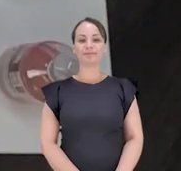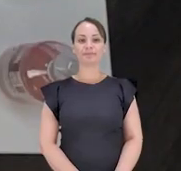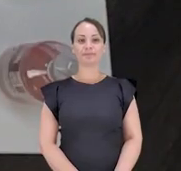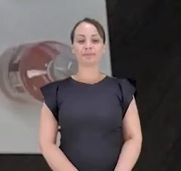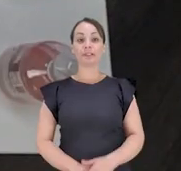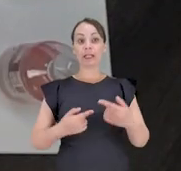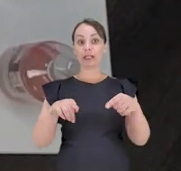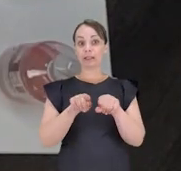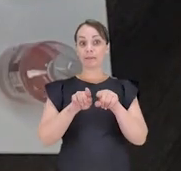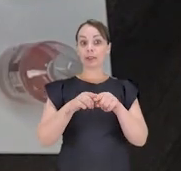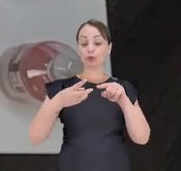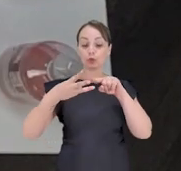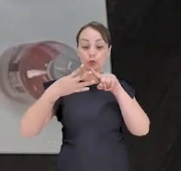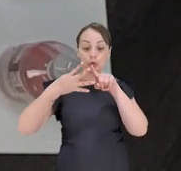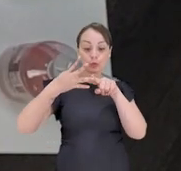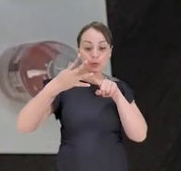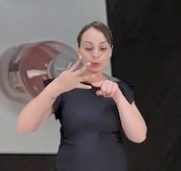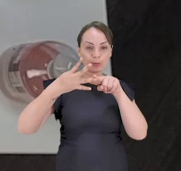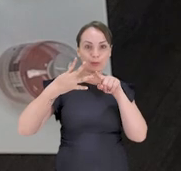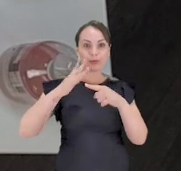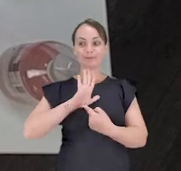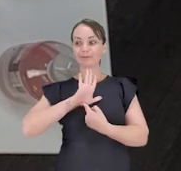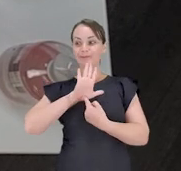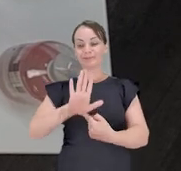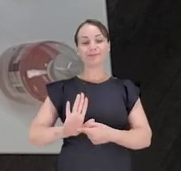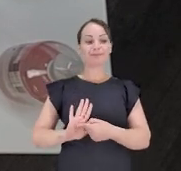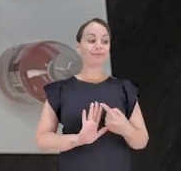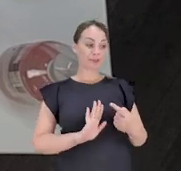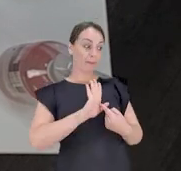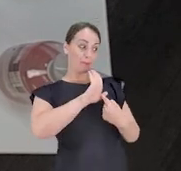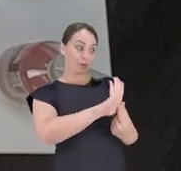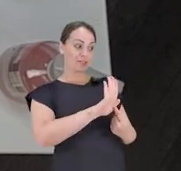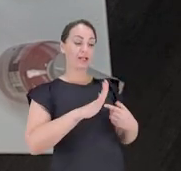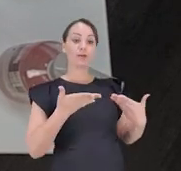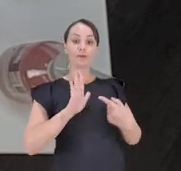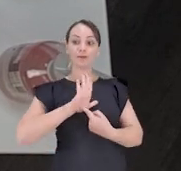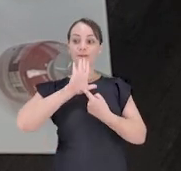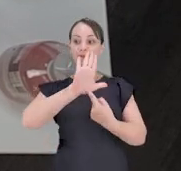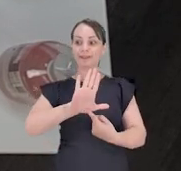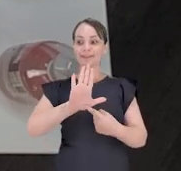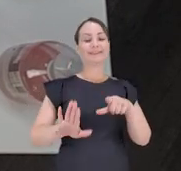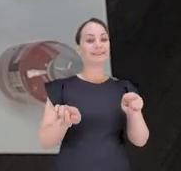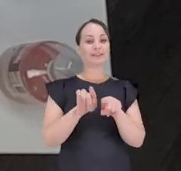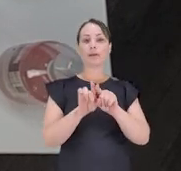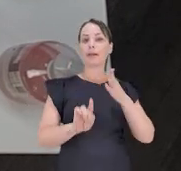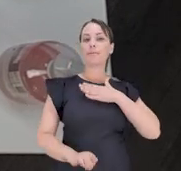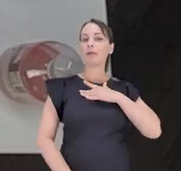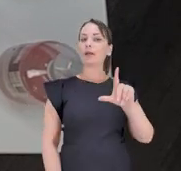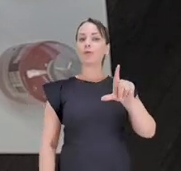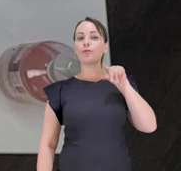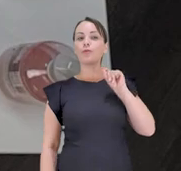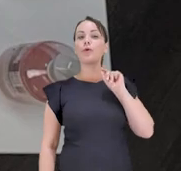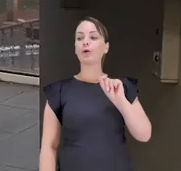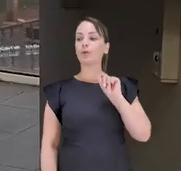Eu separei mais duas texturas de slime pra trazer pra mostrar pra você. Agora eu vou mostrar essa daqui, que também é uma das minhas favoritas, que